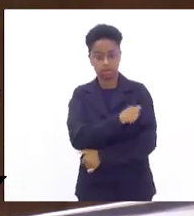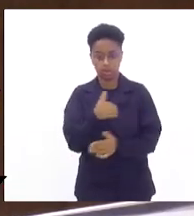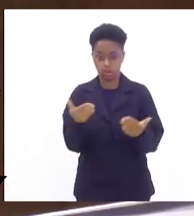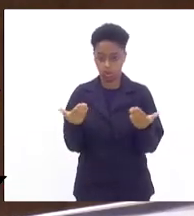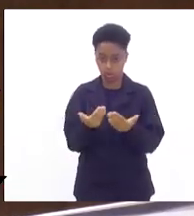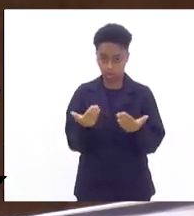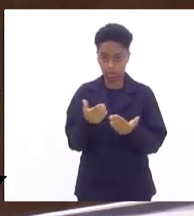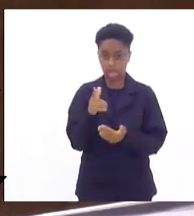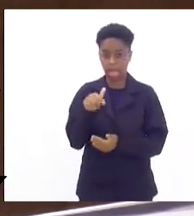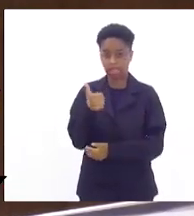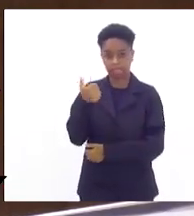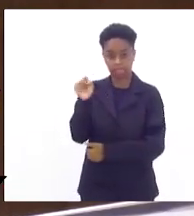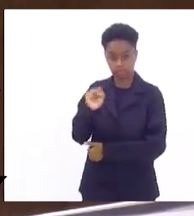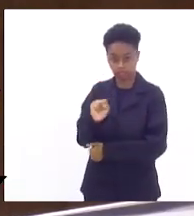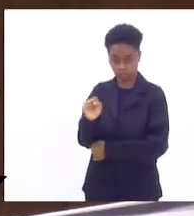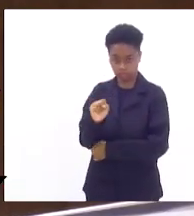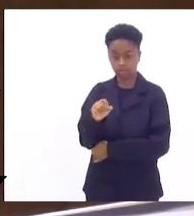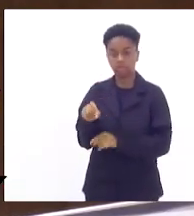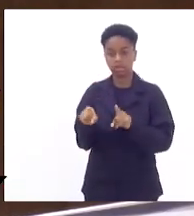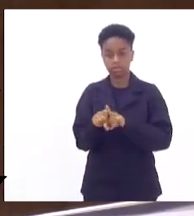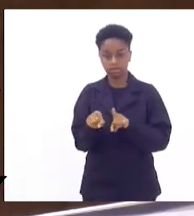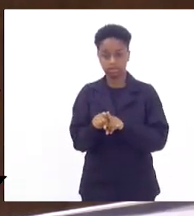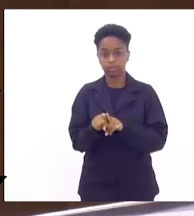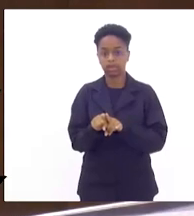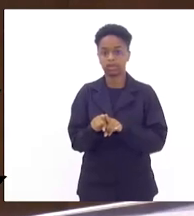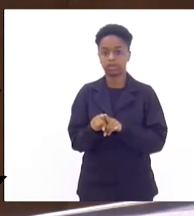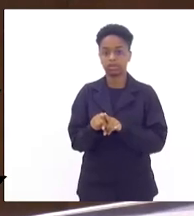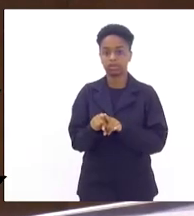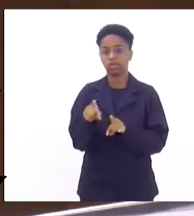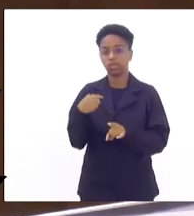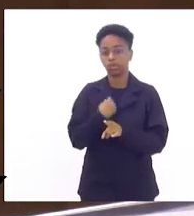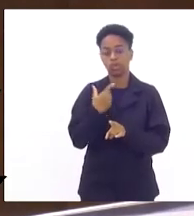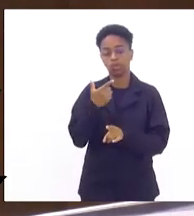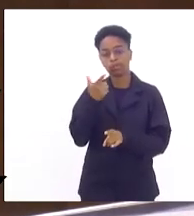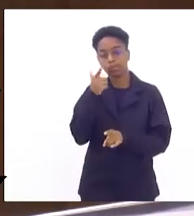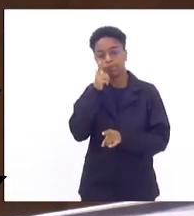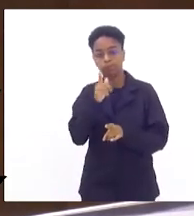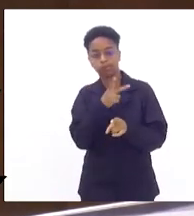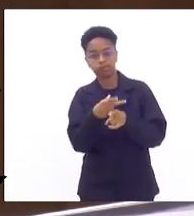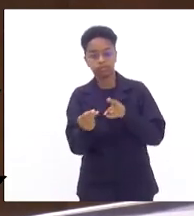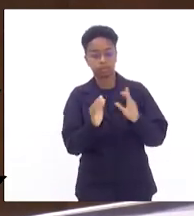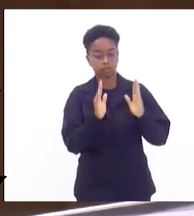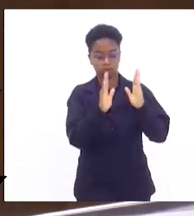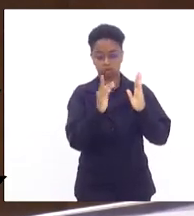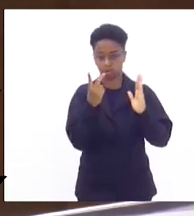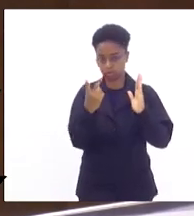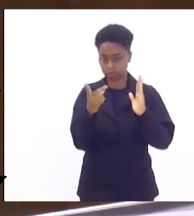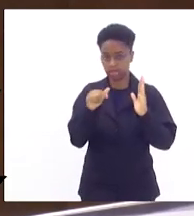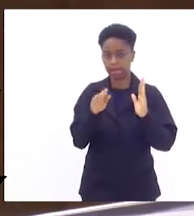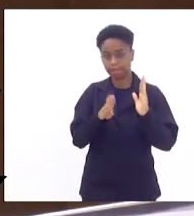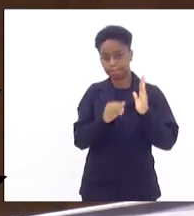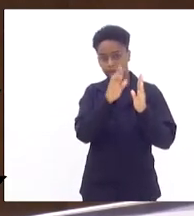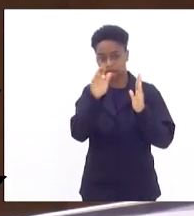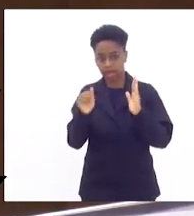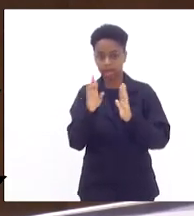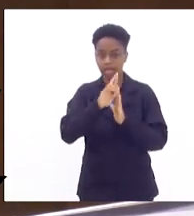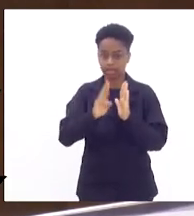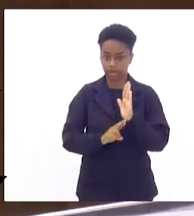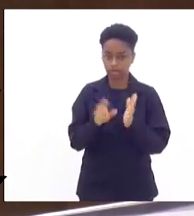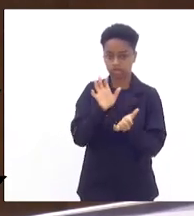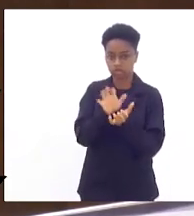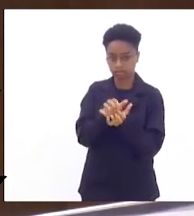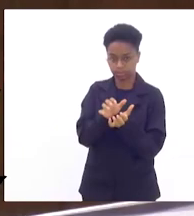a 18ª. E quando vencemos o Bloco 2, que é composto pela região da Barra, Recreio,